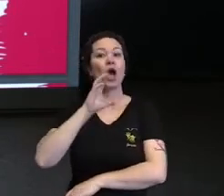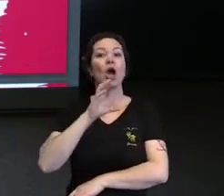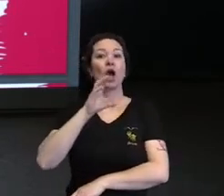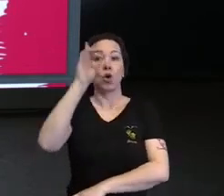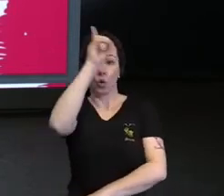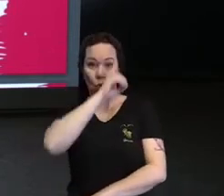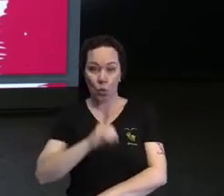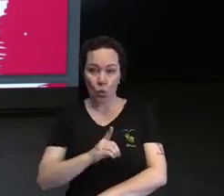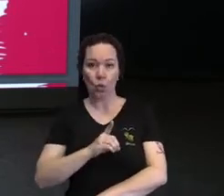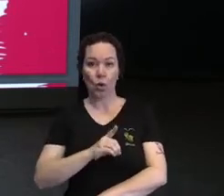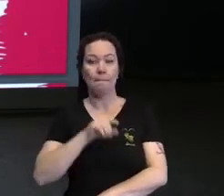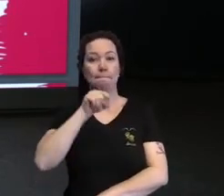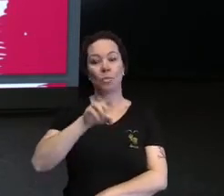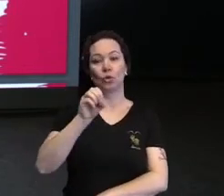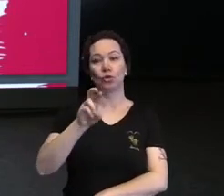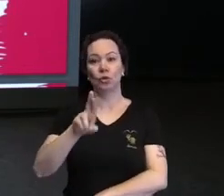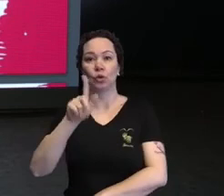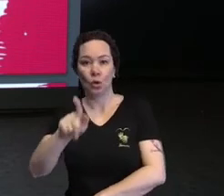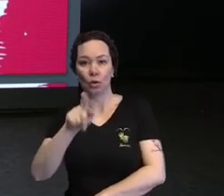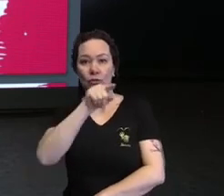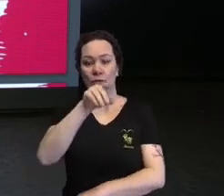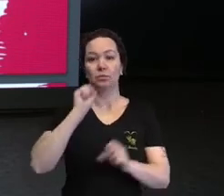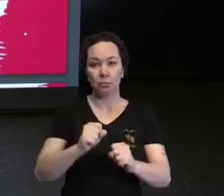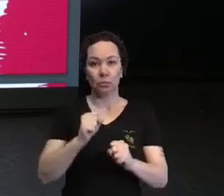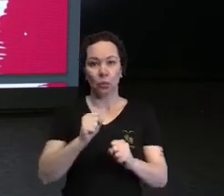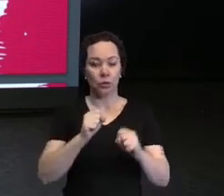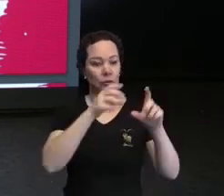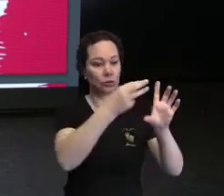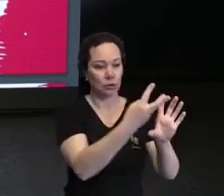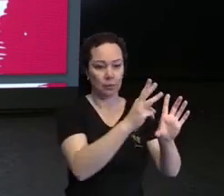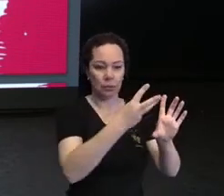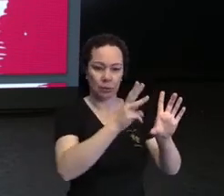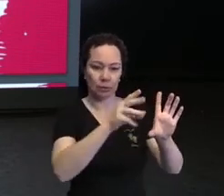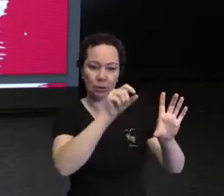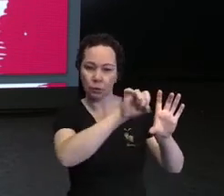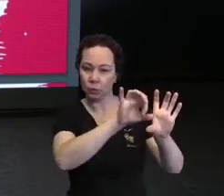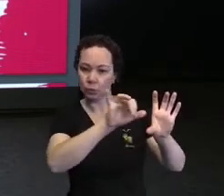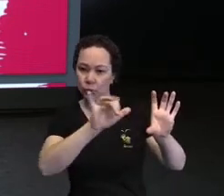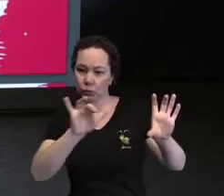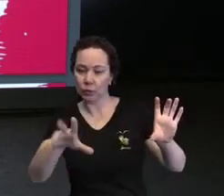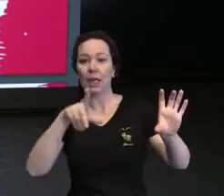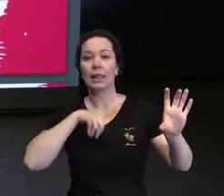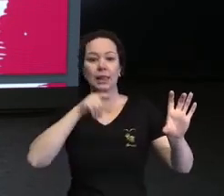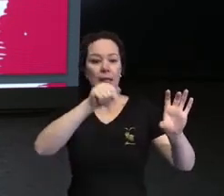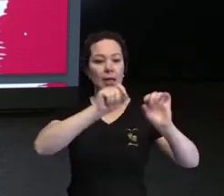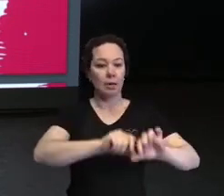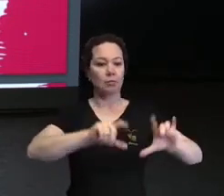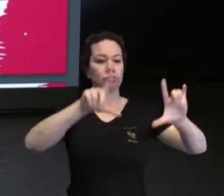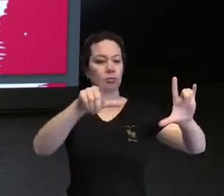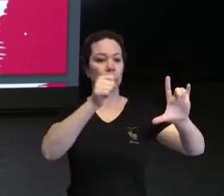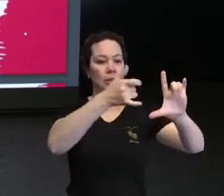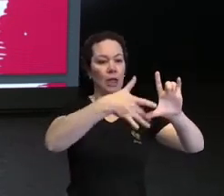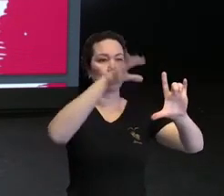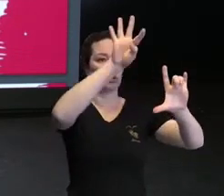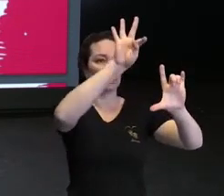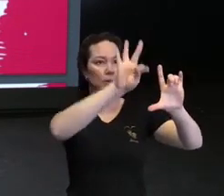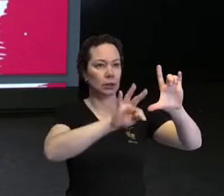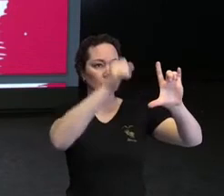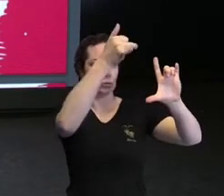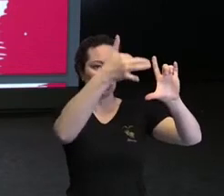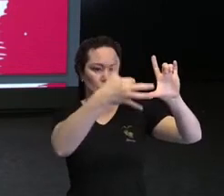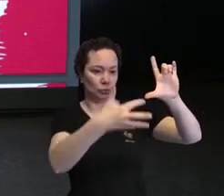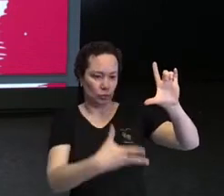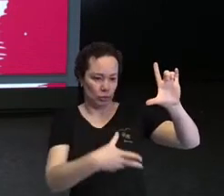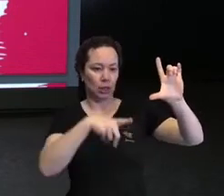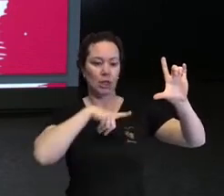com deficiência. Org vocês podem acessar no site do vidas negras a gente tem um manifesto que diz que nós pessoas